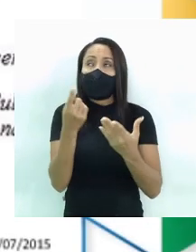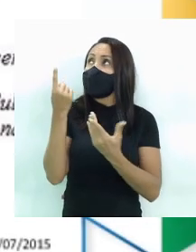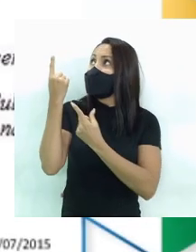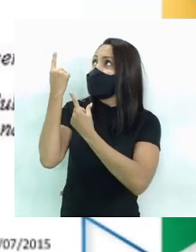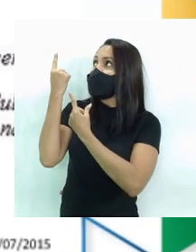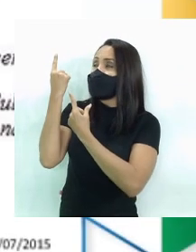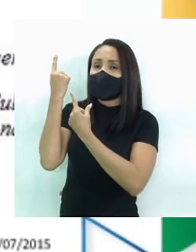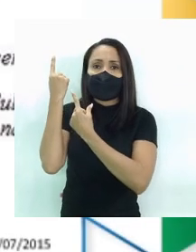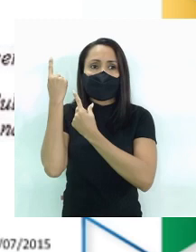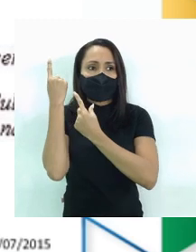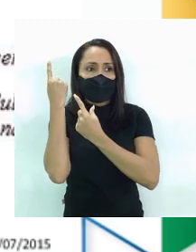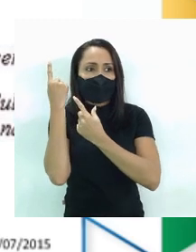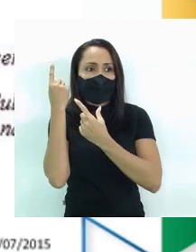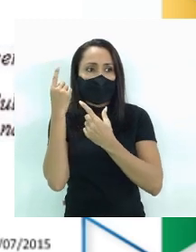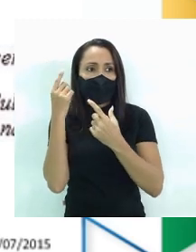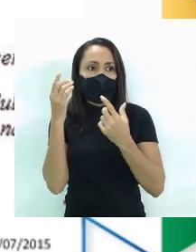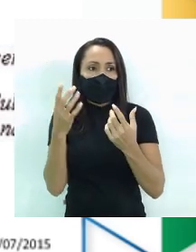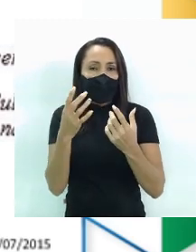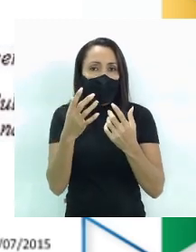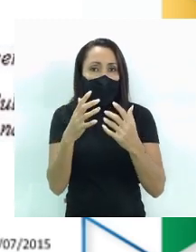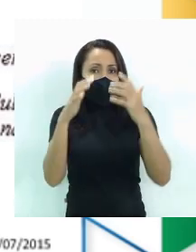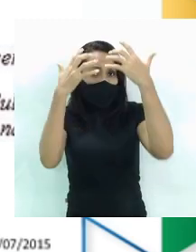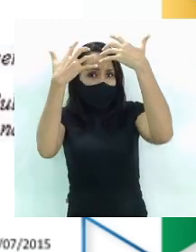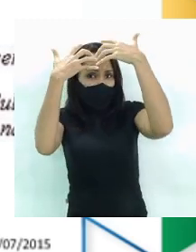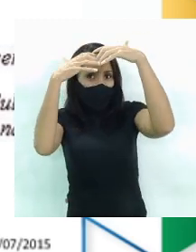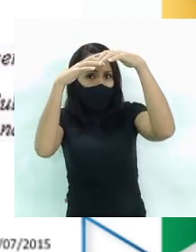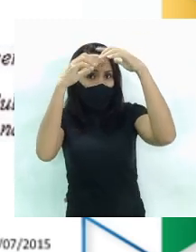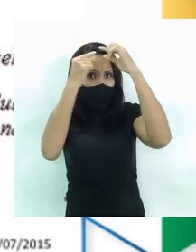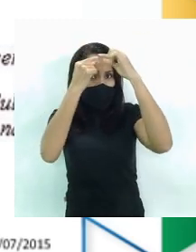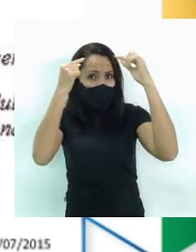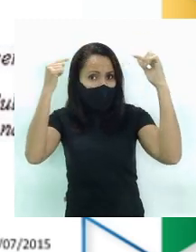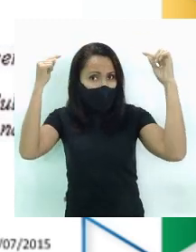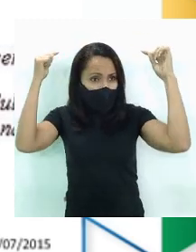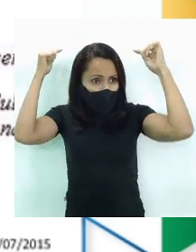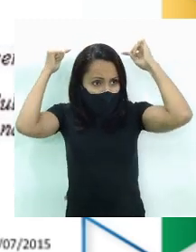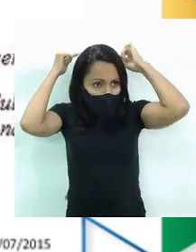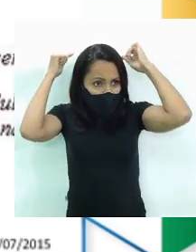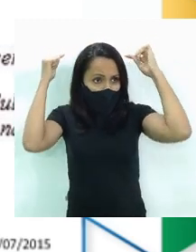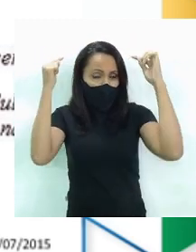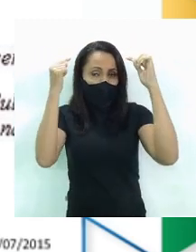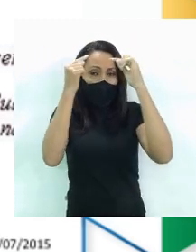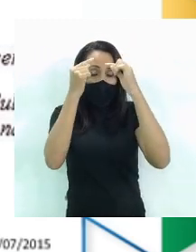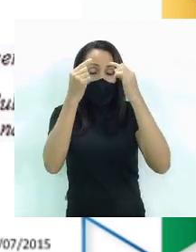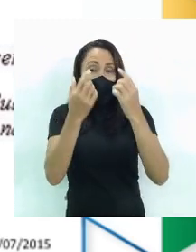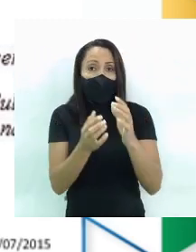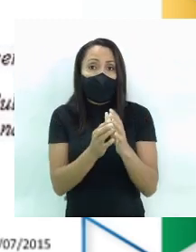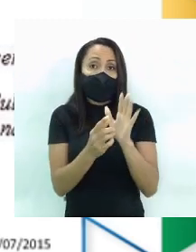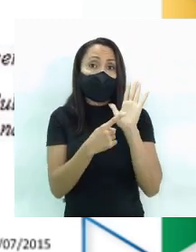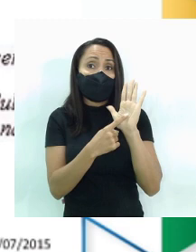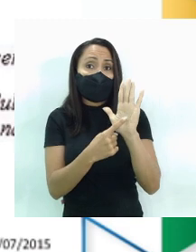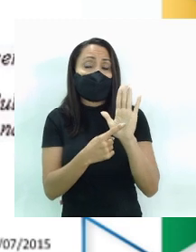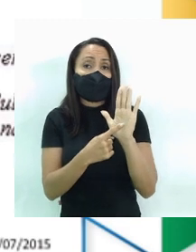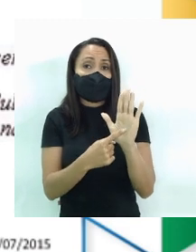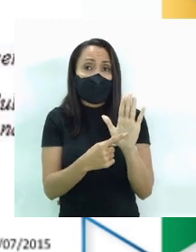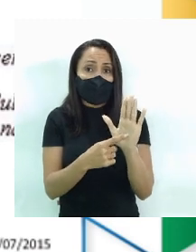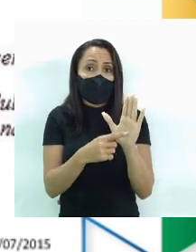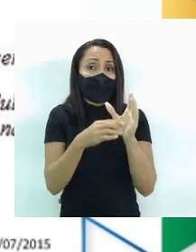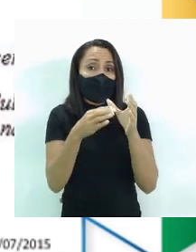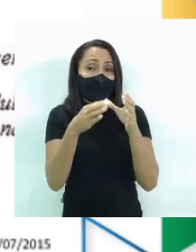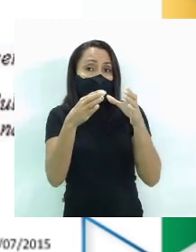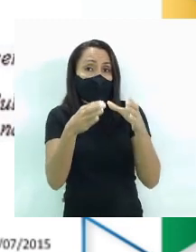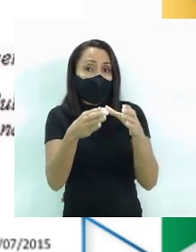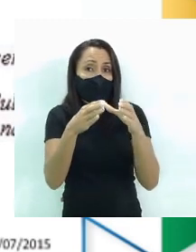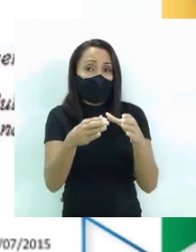encéfalo. O encéfalo é uma massa nervosa situada na caixa craniana, apresentada às seguintes regiões: